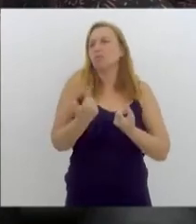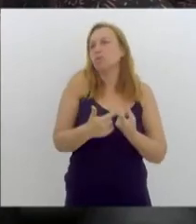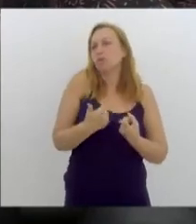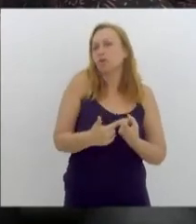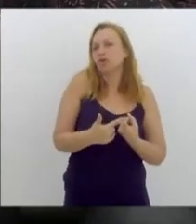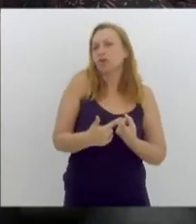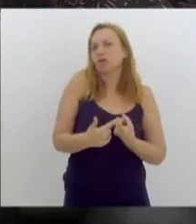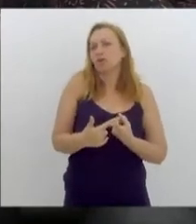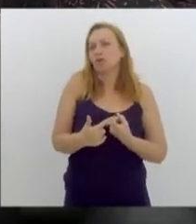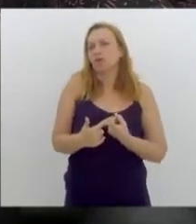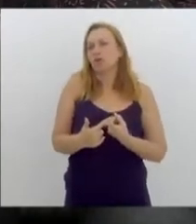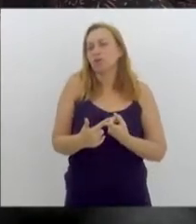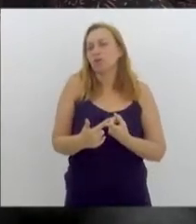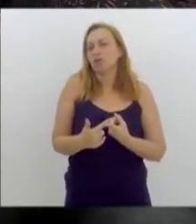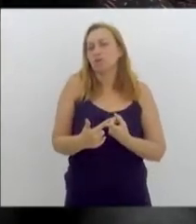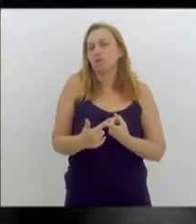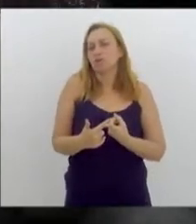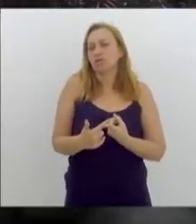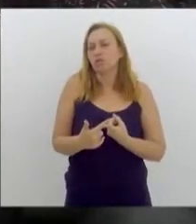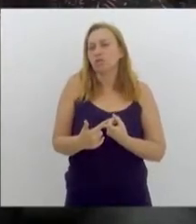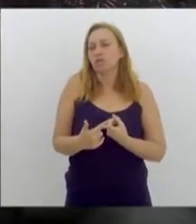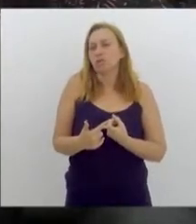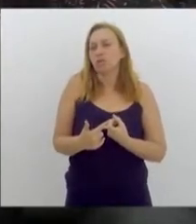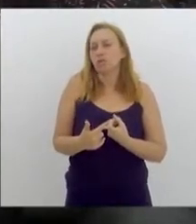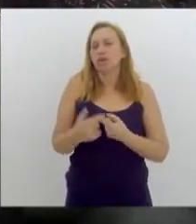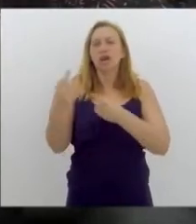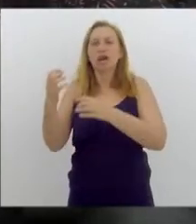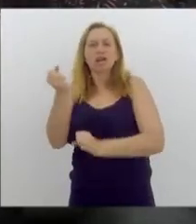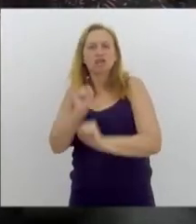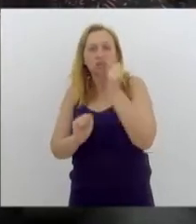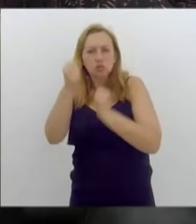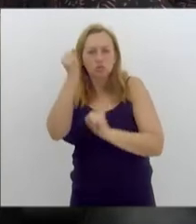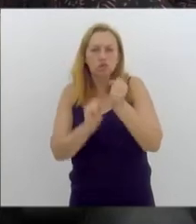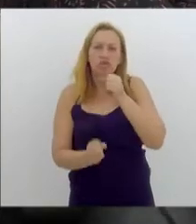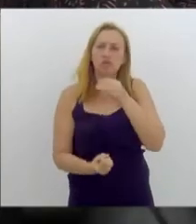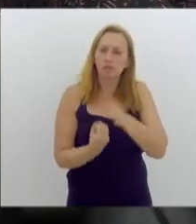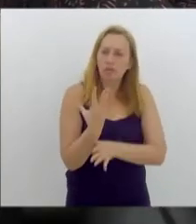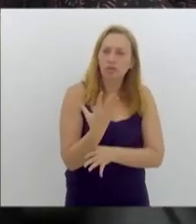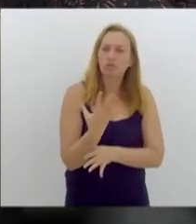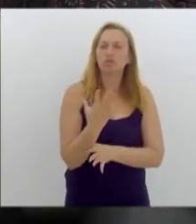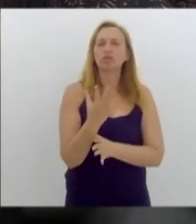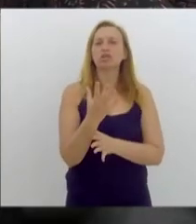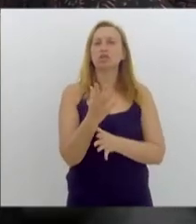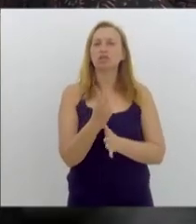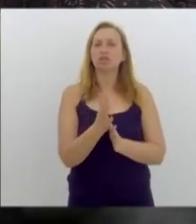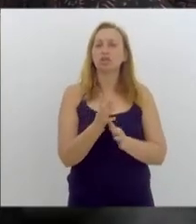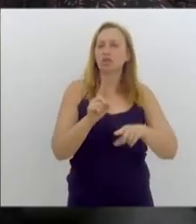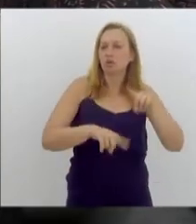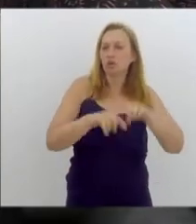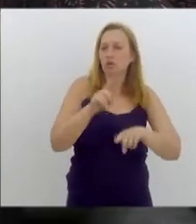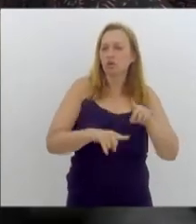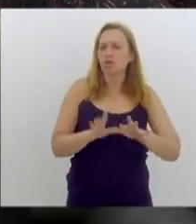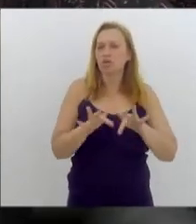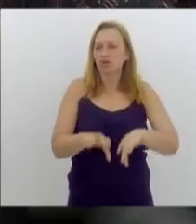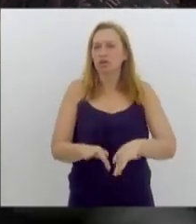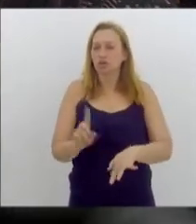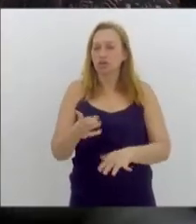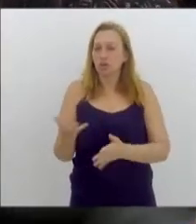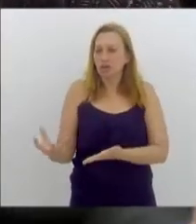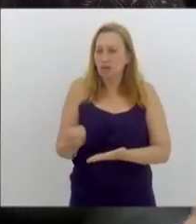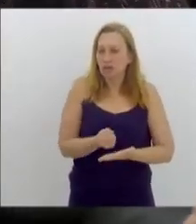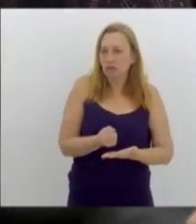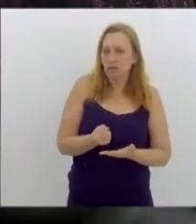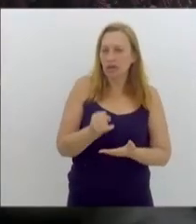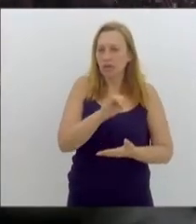prestador ou a indústria que vai produzir o produto final ela não se beneficiará do mesmo crédito